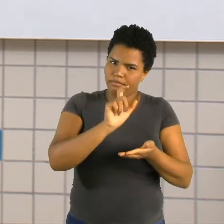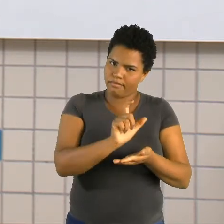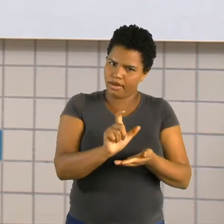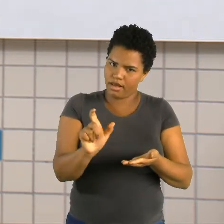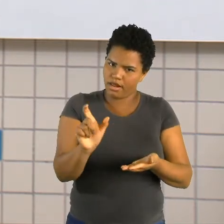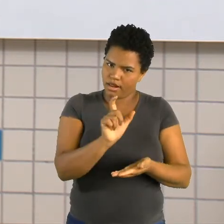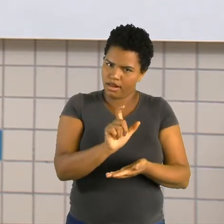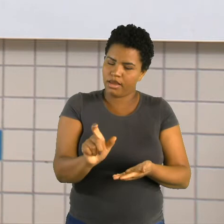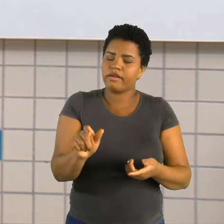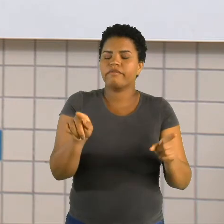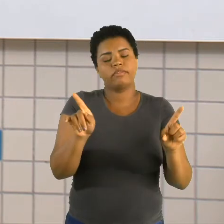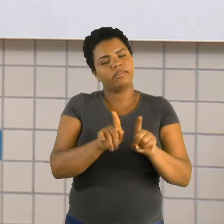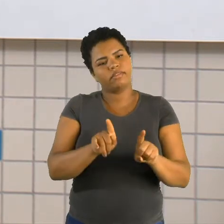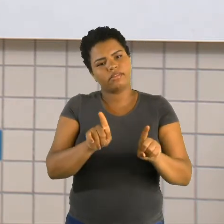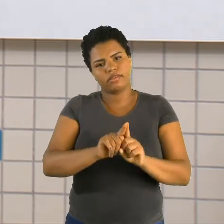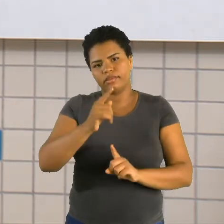de